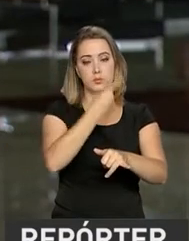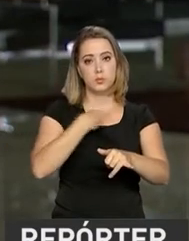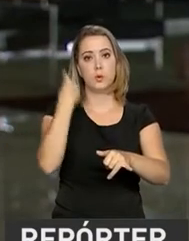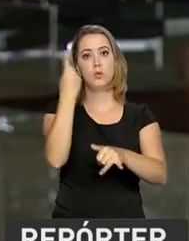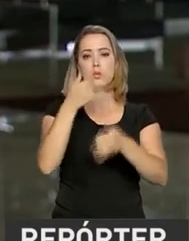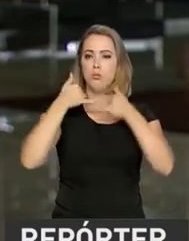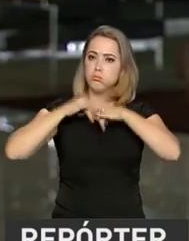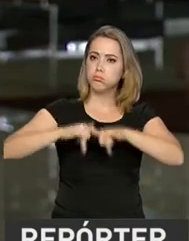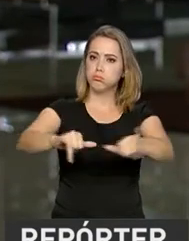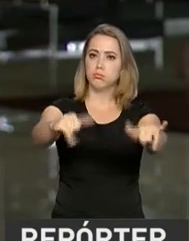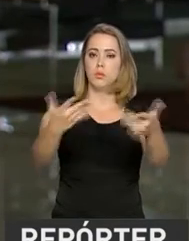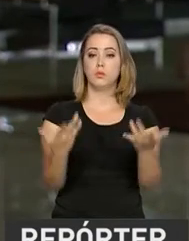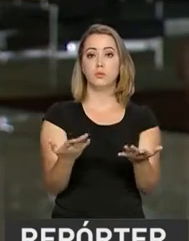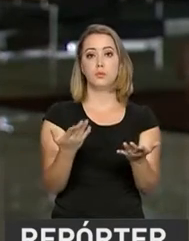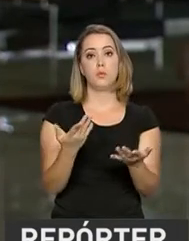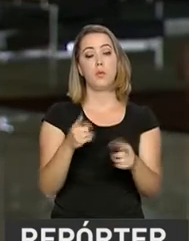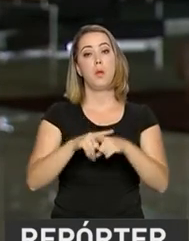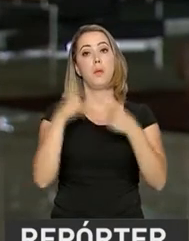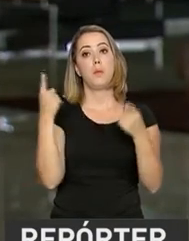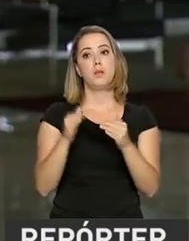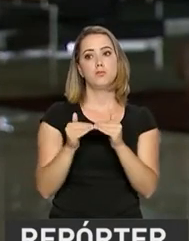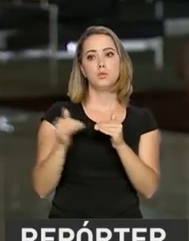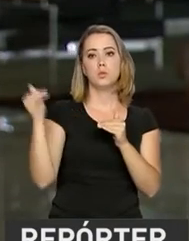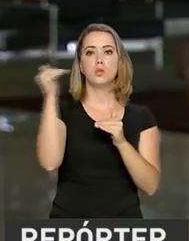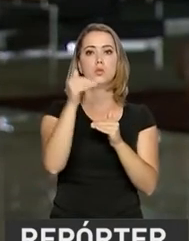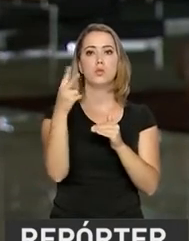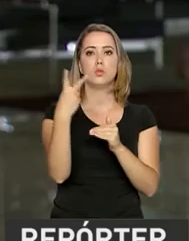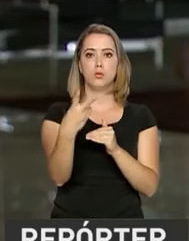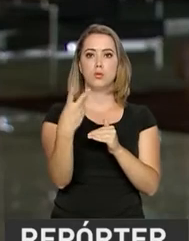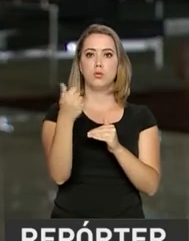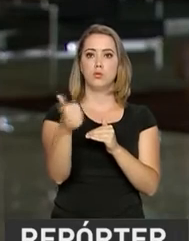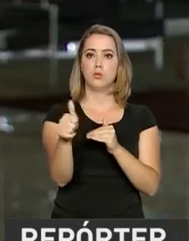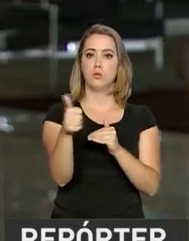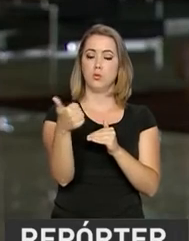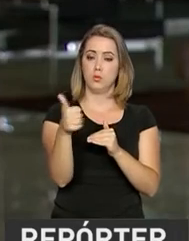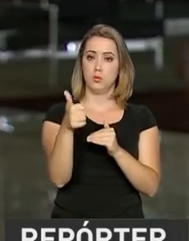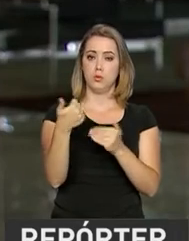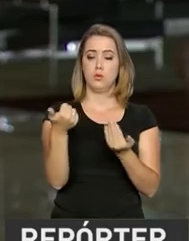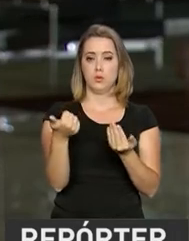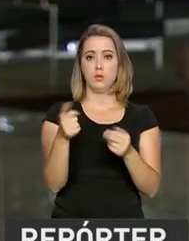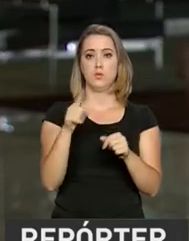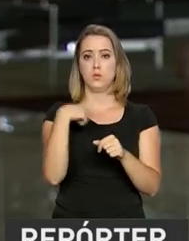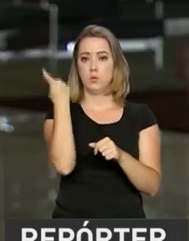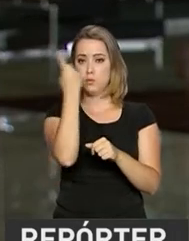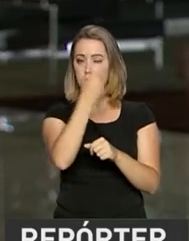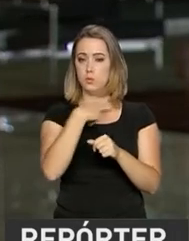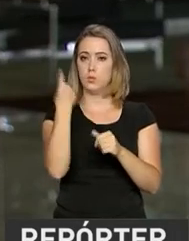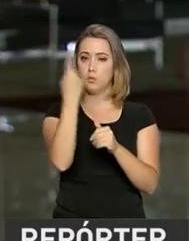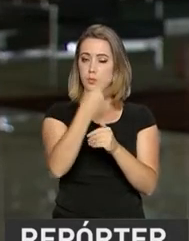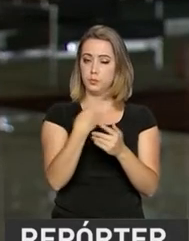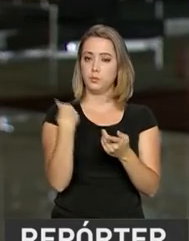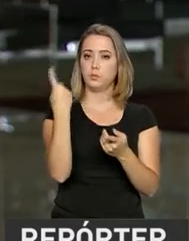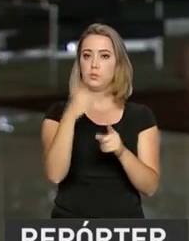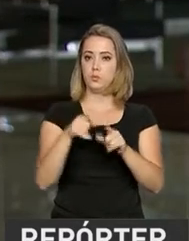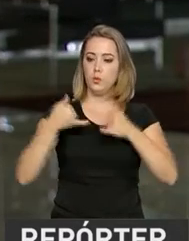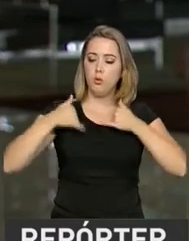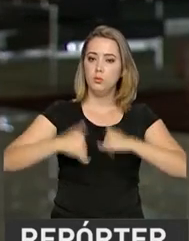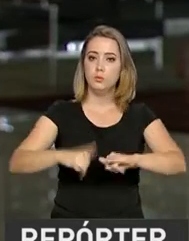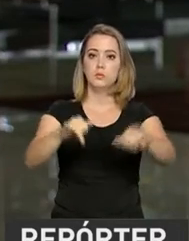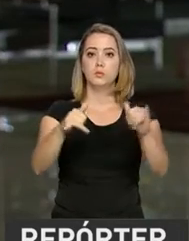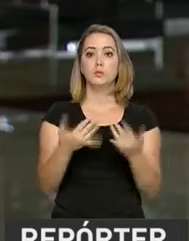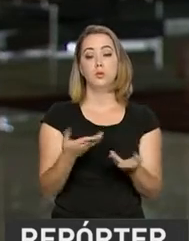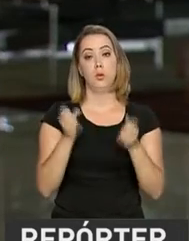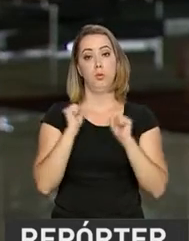curso superasse 211 reais e vinte e oito centavos por megawatt hora de energia elétrica produzidos